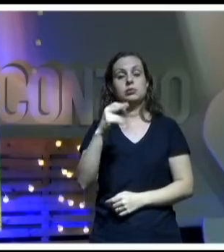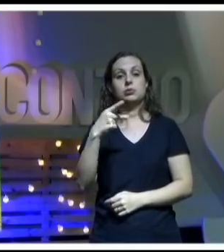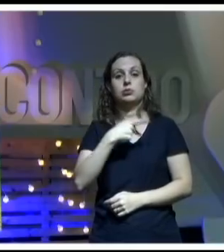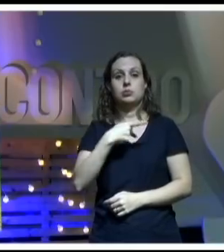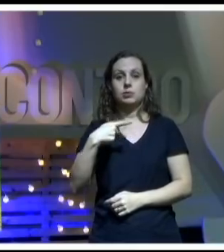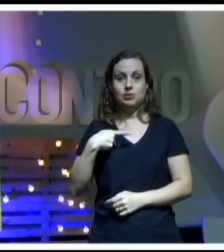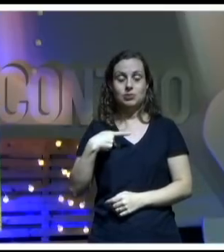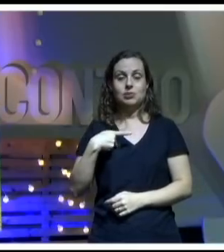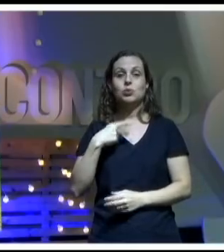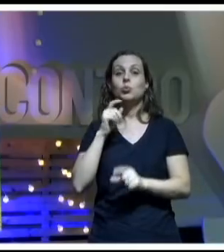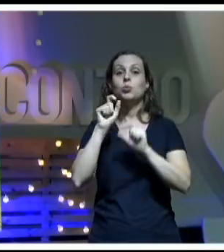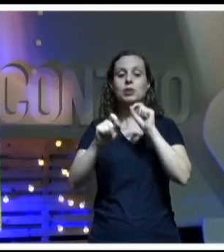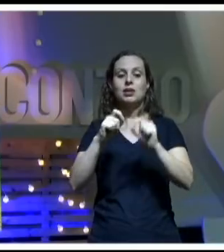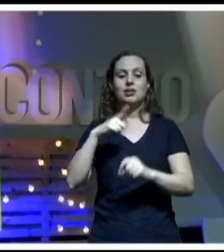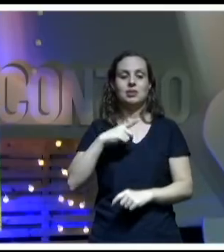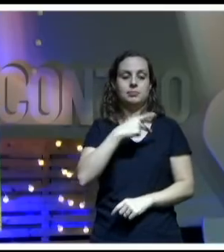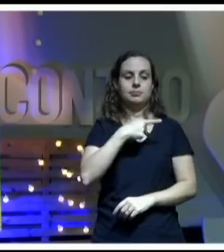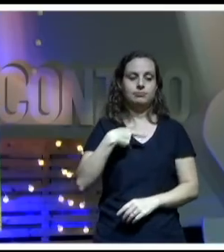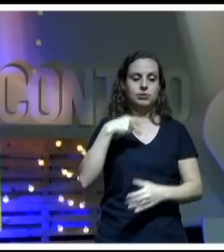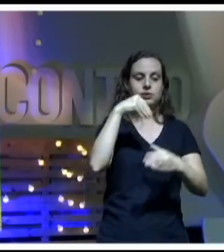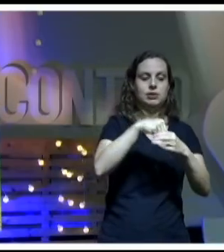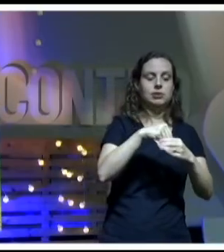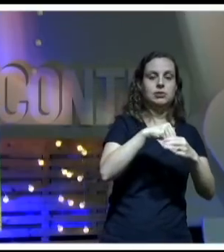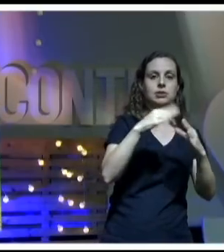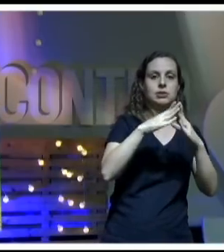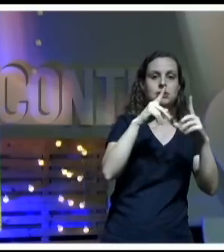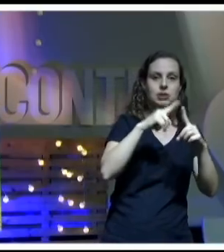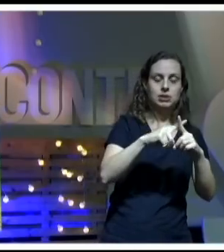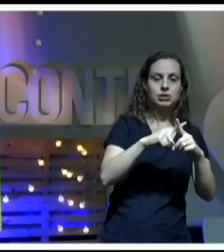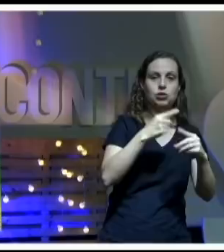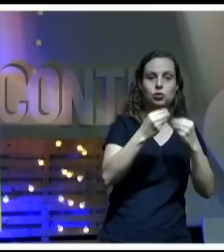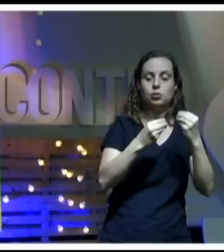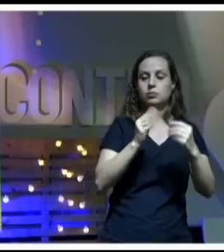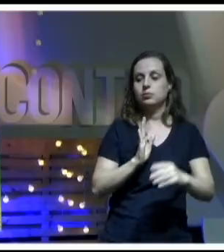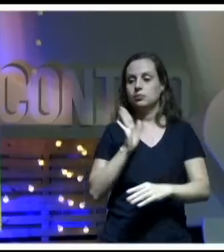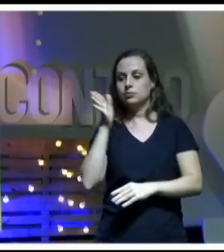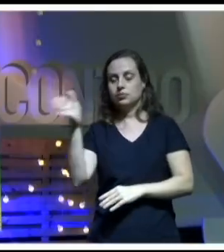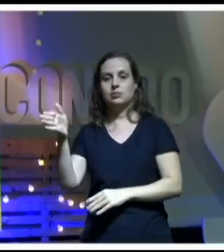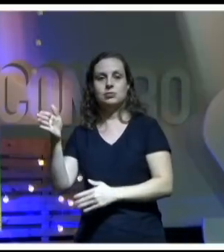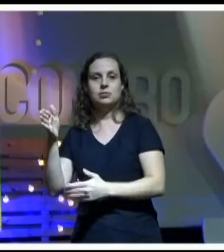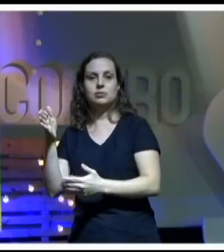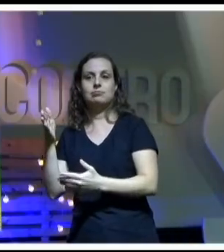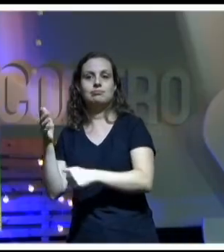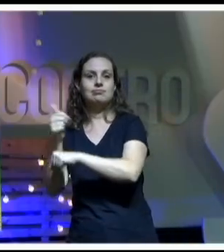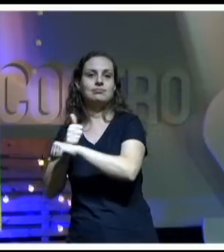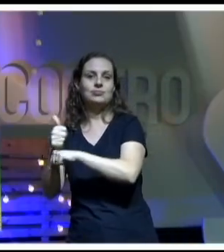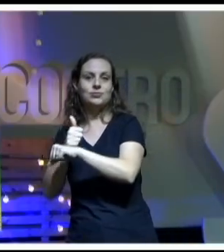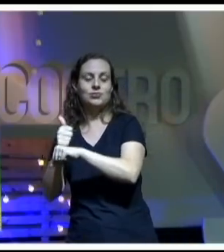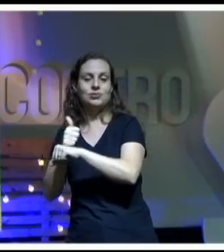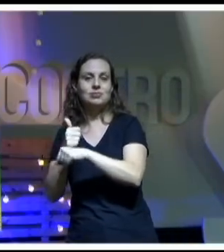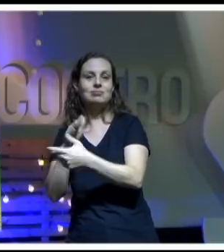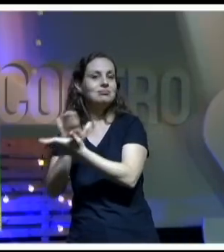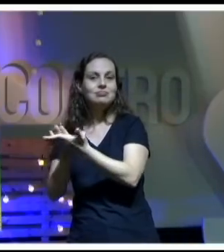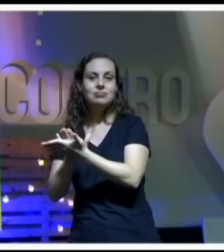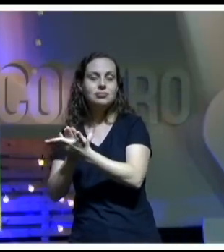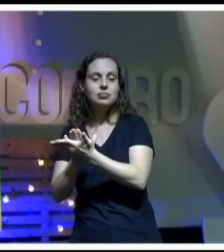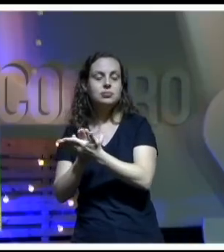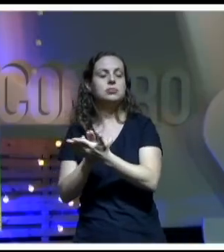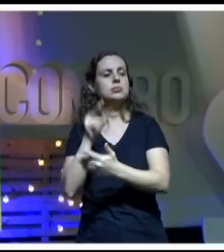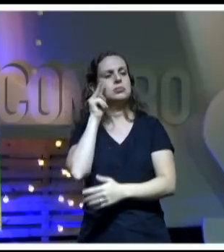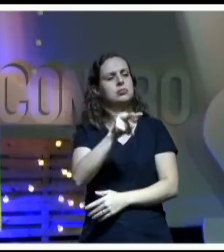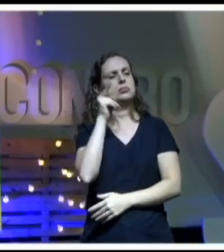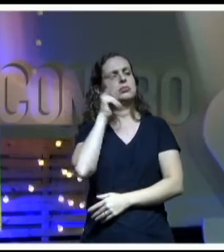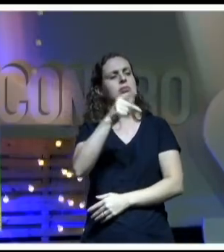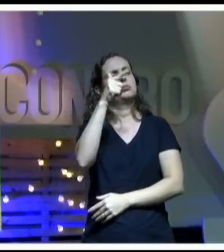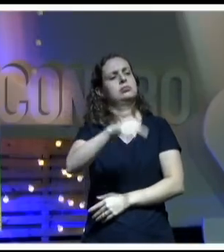tem diálogo com a cultura porque o cara só trabalha na igreja só fica dentro do escritório e não têm outra profissão ele não lida com ninguém só de crédito dia inteiro